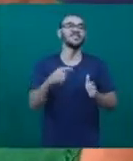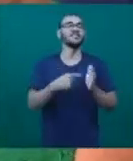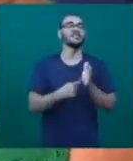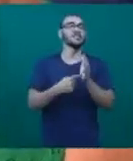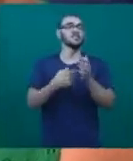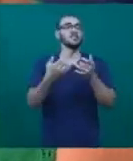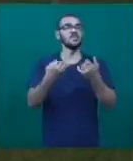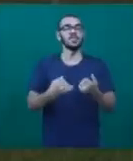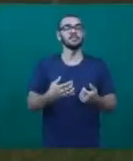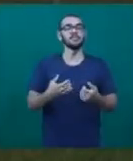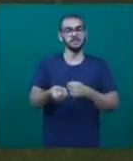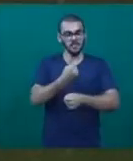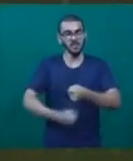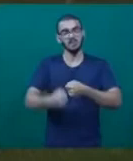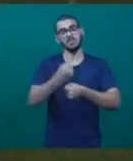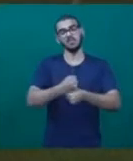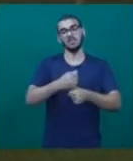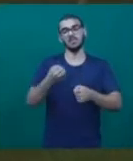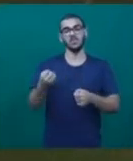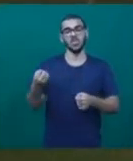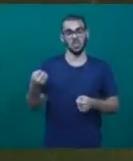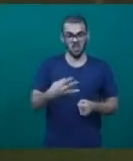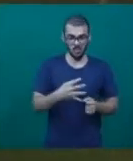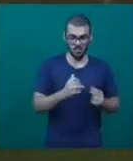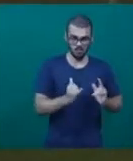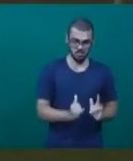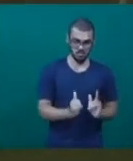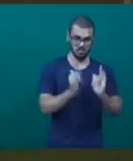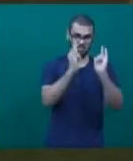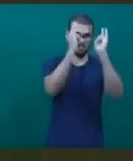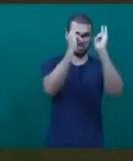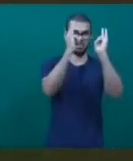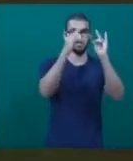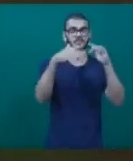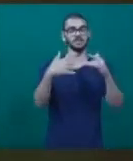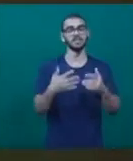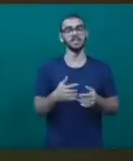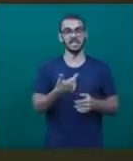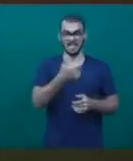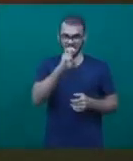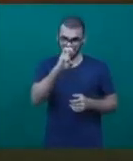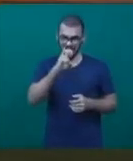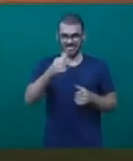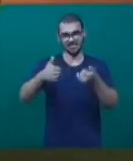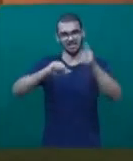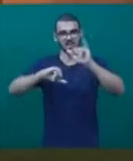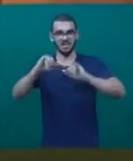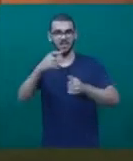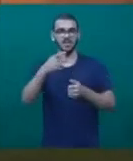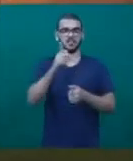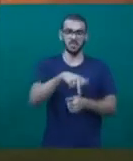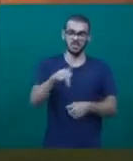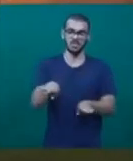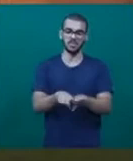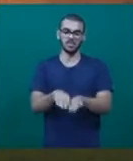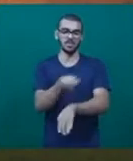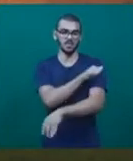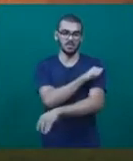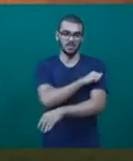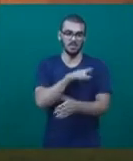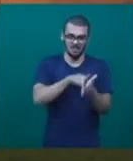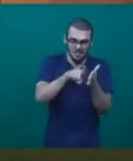que em 2016 foi inaugurado um bloco de aproximadamente 15 laboratórios de pesquisa para professores e estudantes de